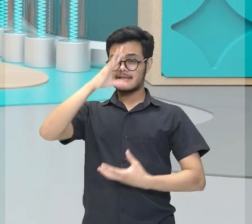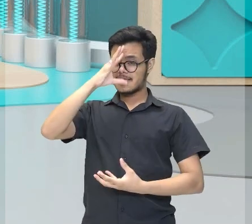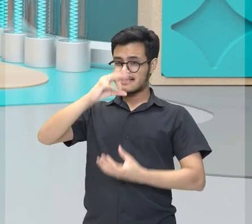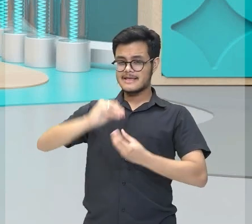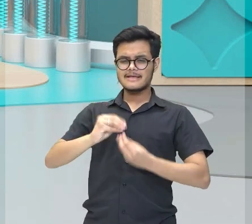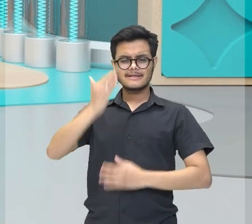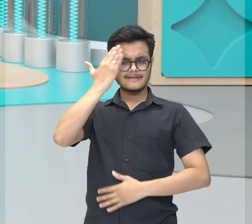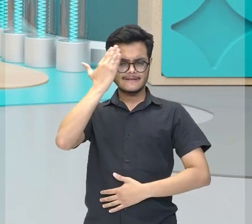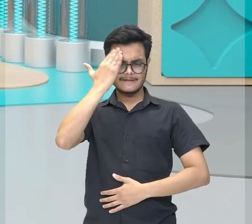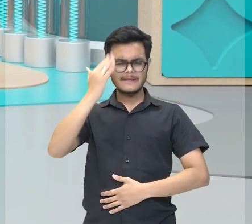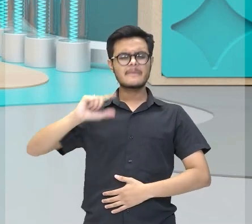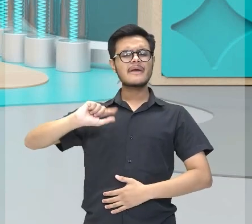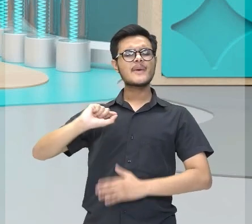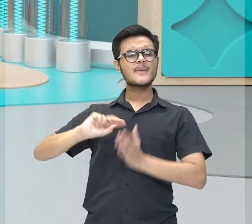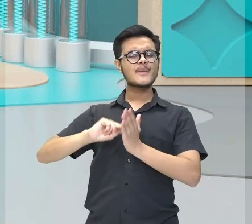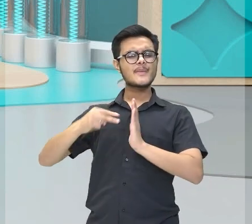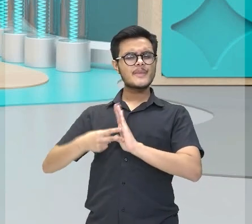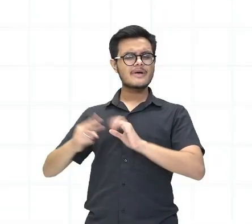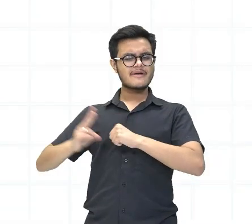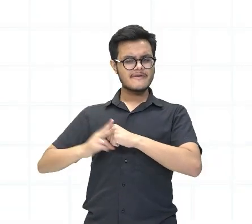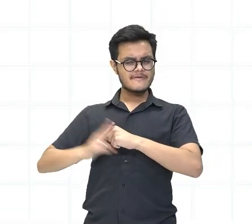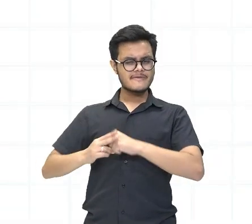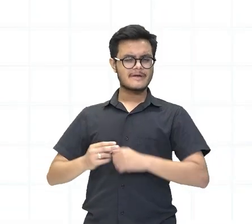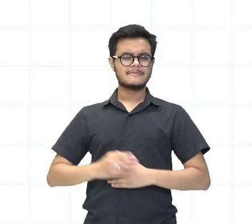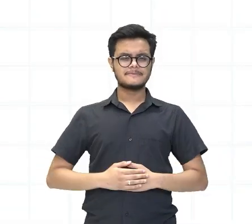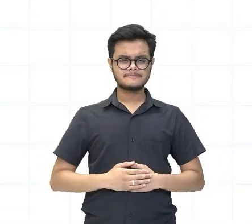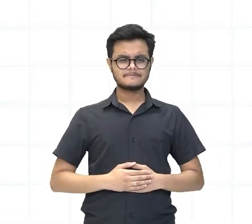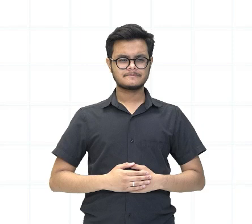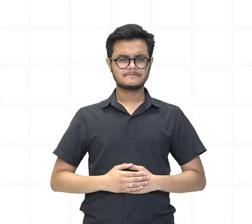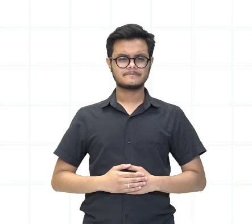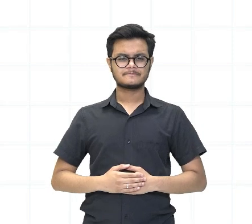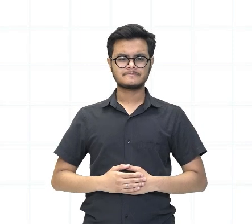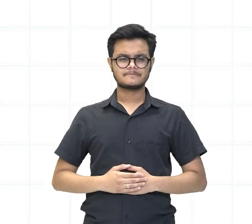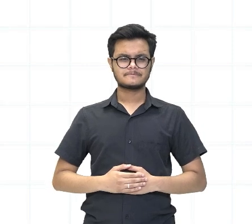classe gramatical, vamos acompanhar na cartela. Acompanhe.